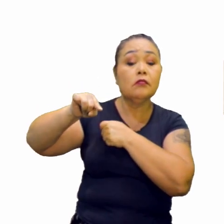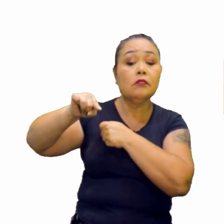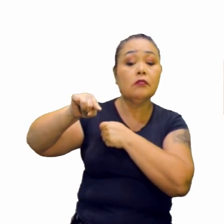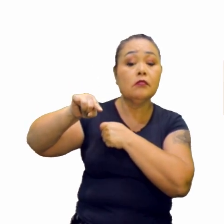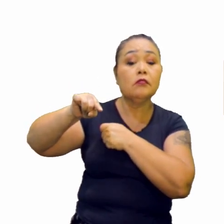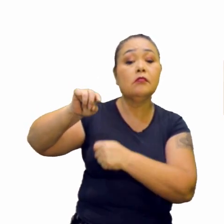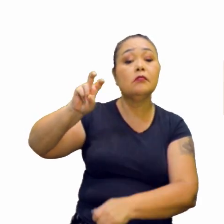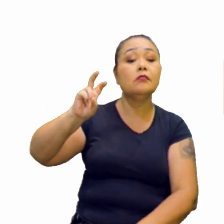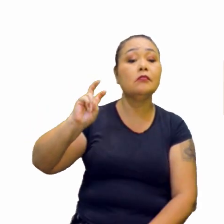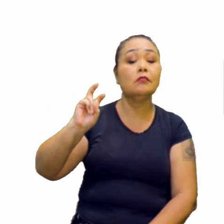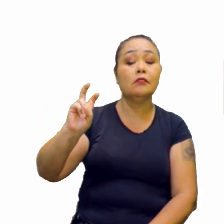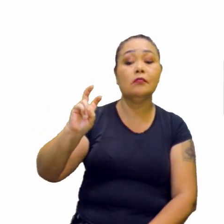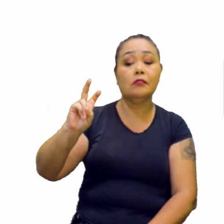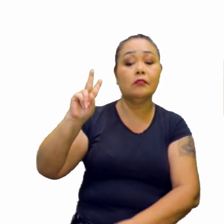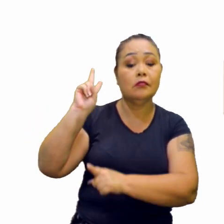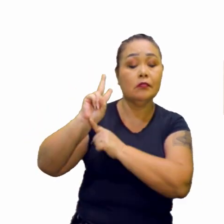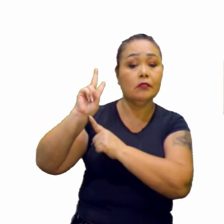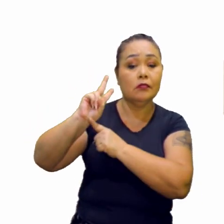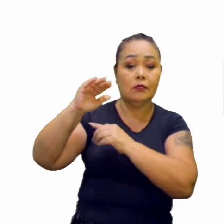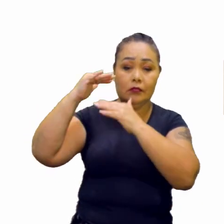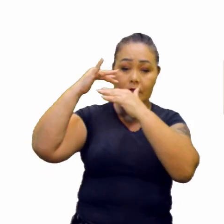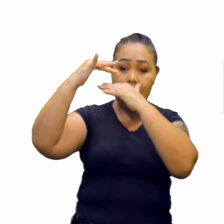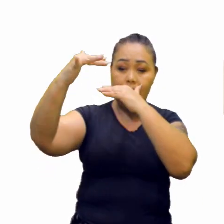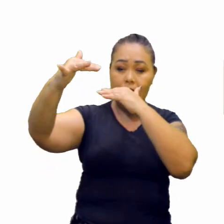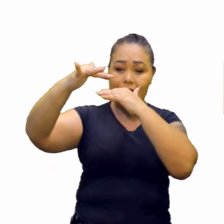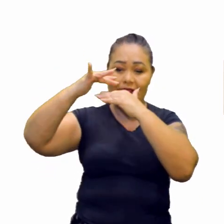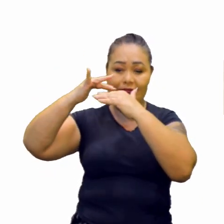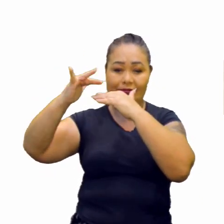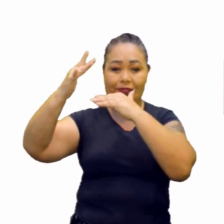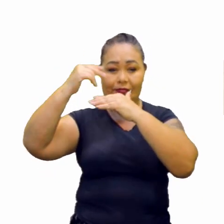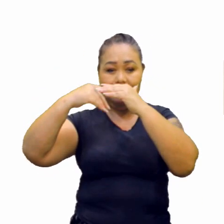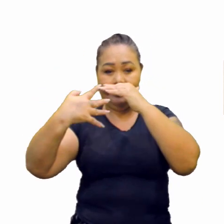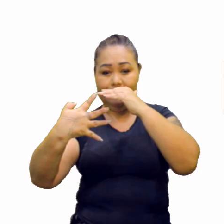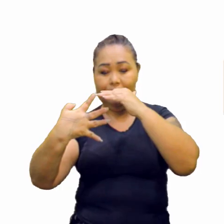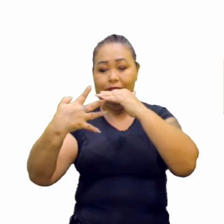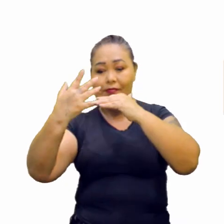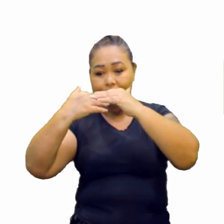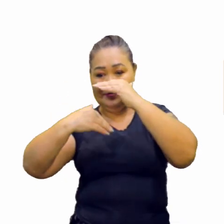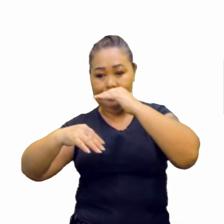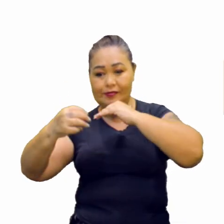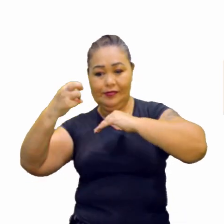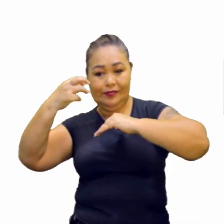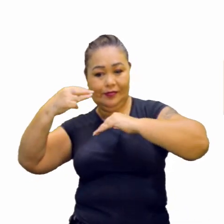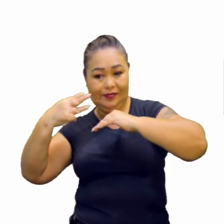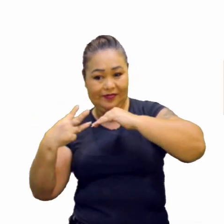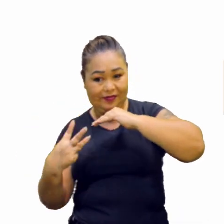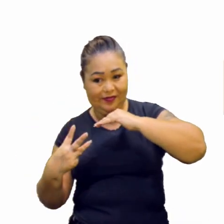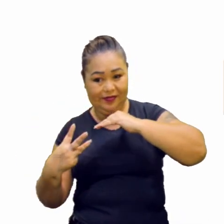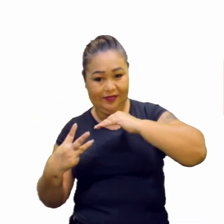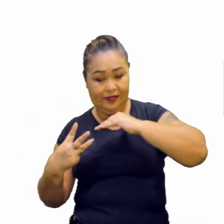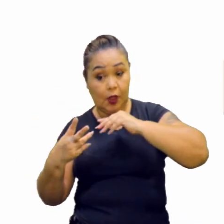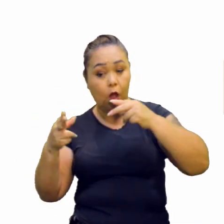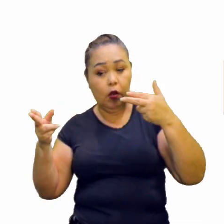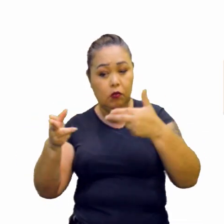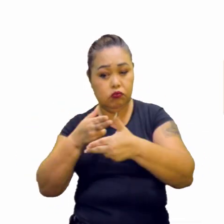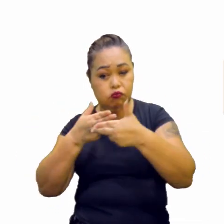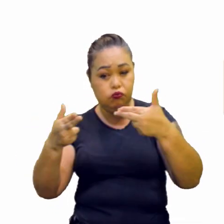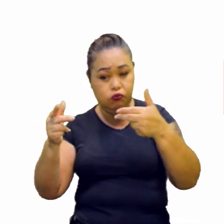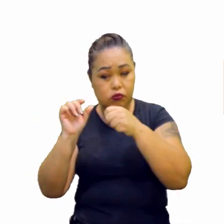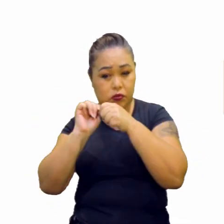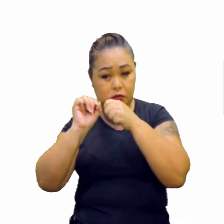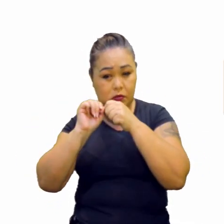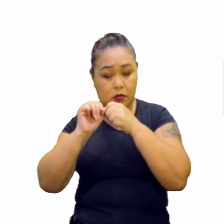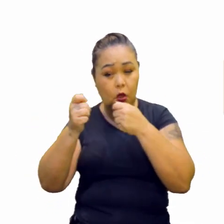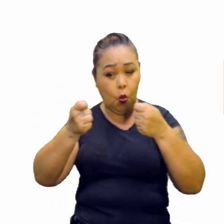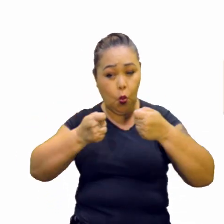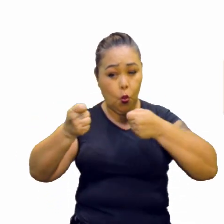5 mantém a aeração do item 4, o item 4 mantém a aeração, ventilação, controle da